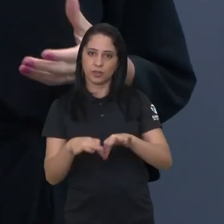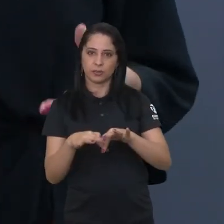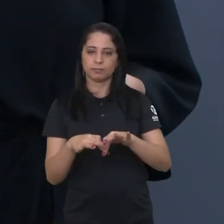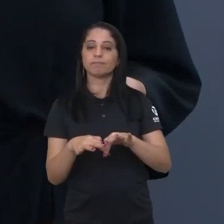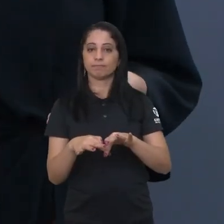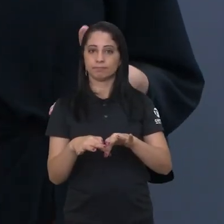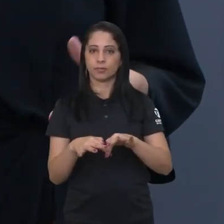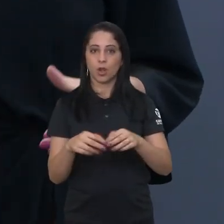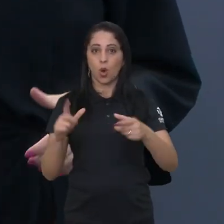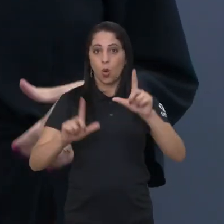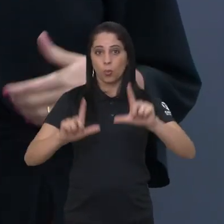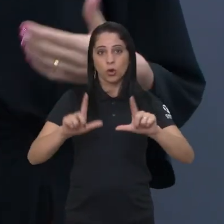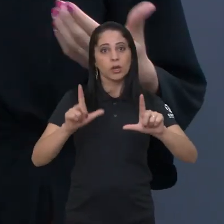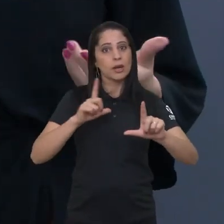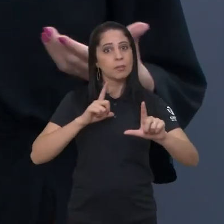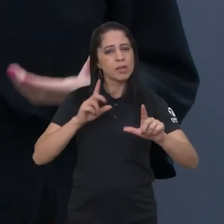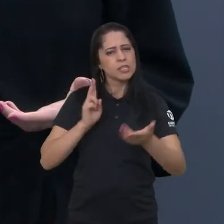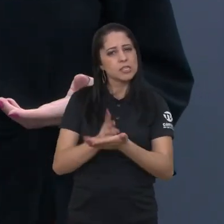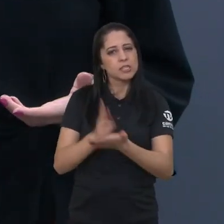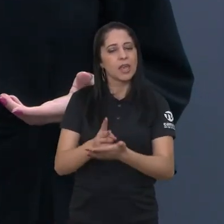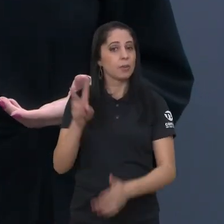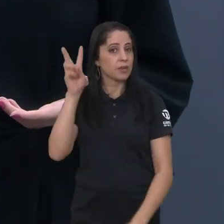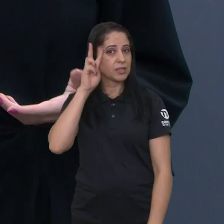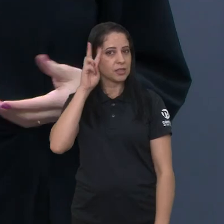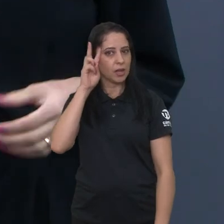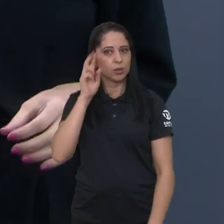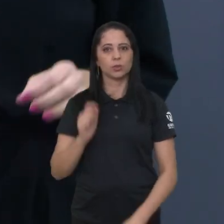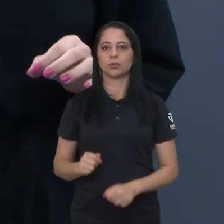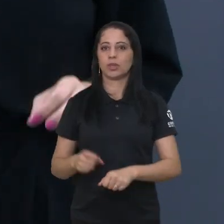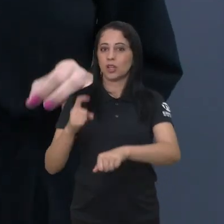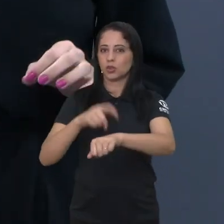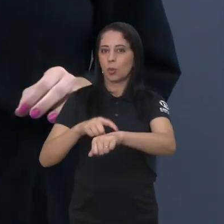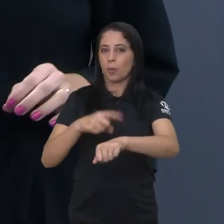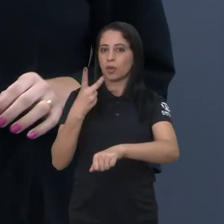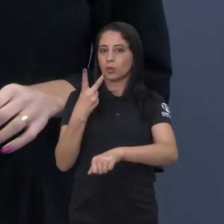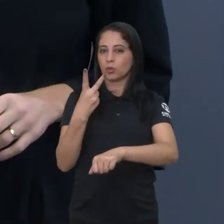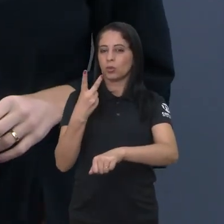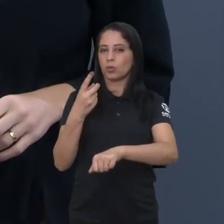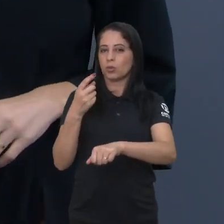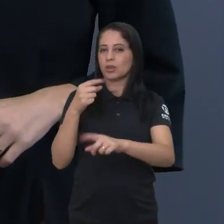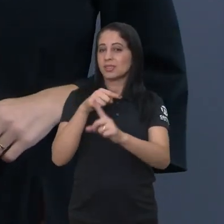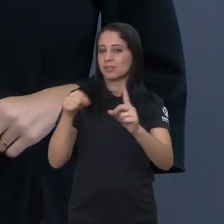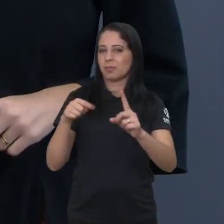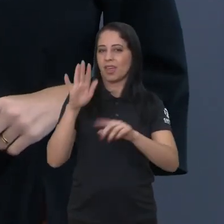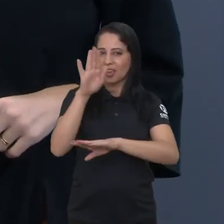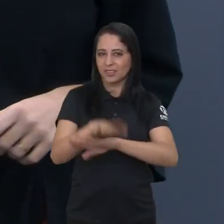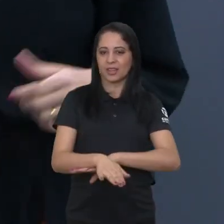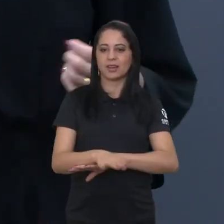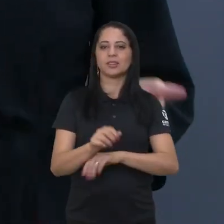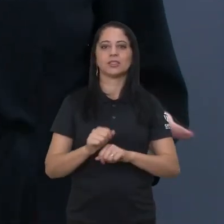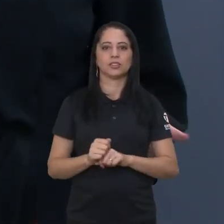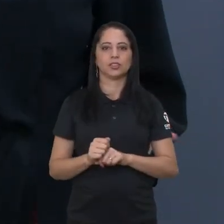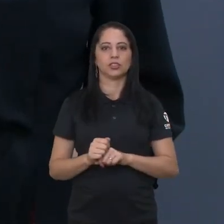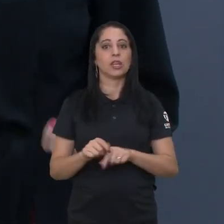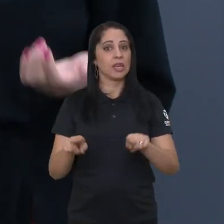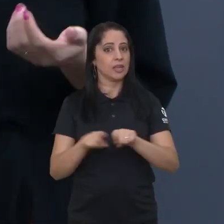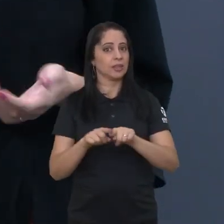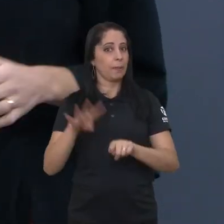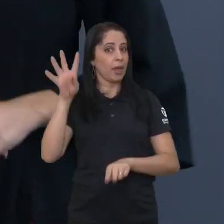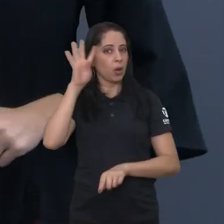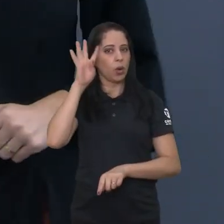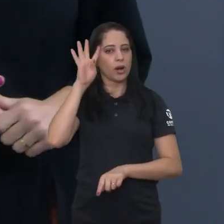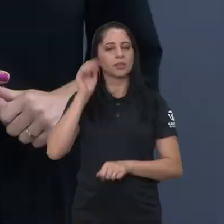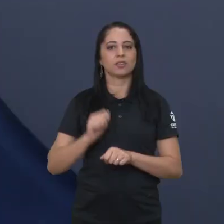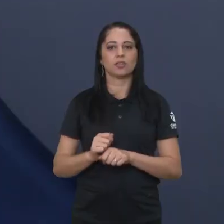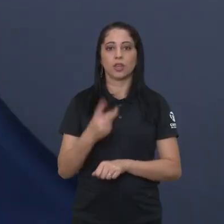nosso programa vai ao ar todas as segundas-feiras, a partir das 2h30 da tarde, e as reprises às quartas-feiras, no